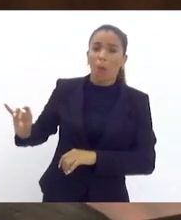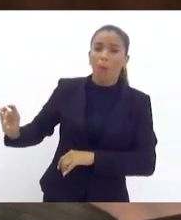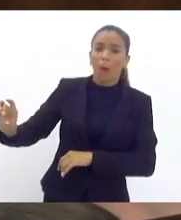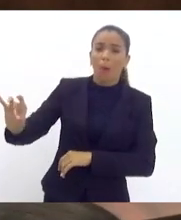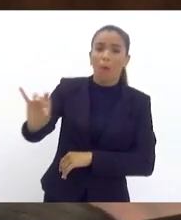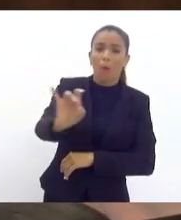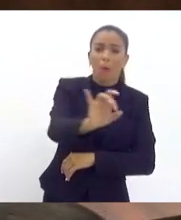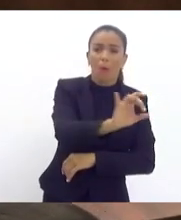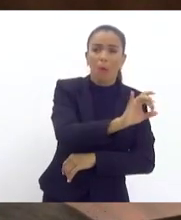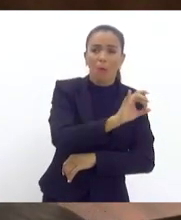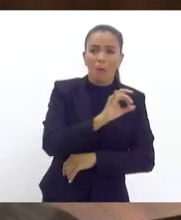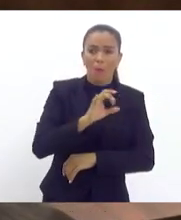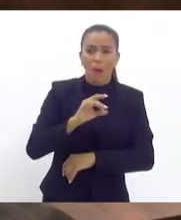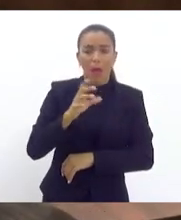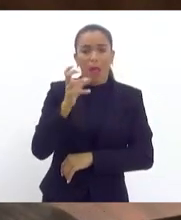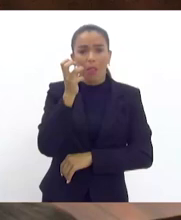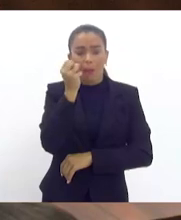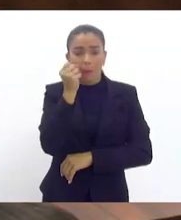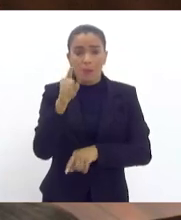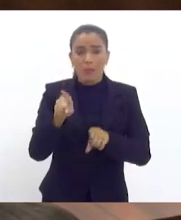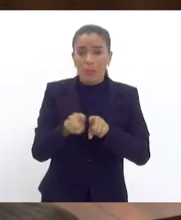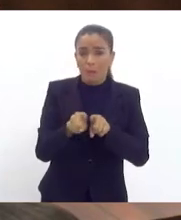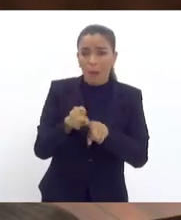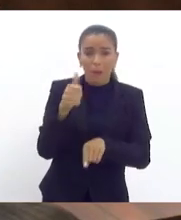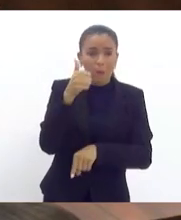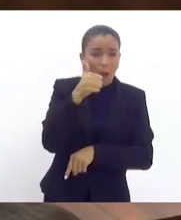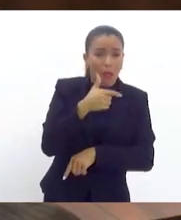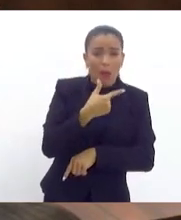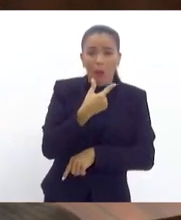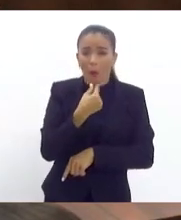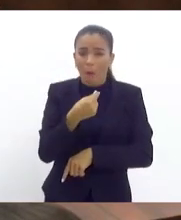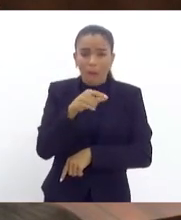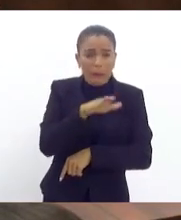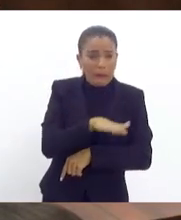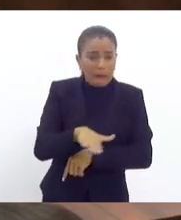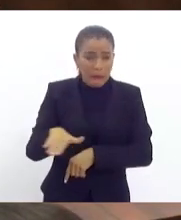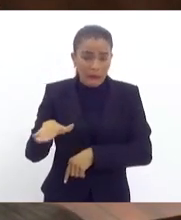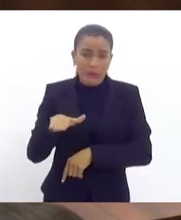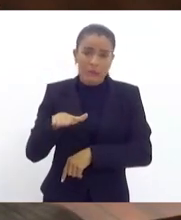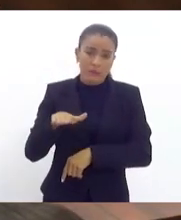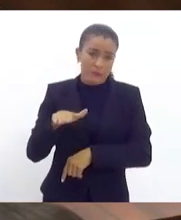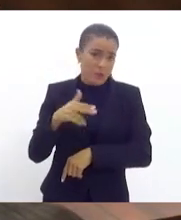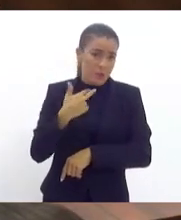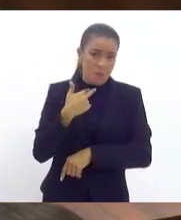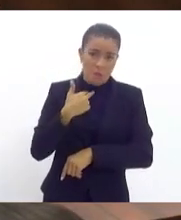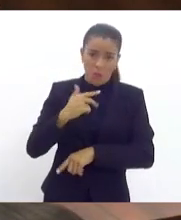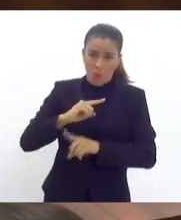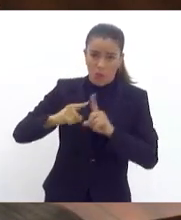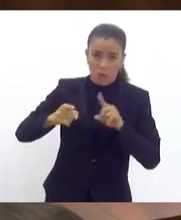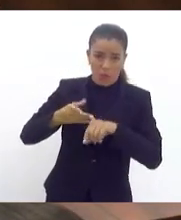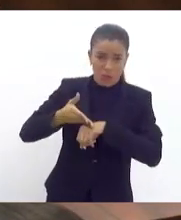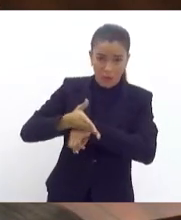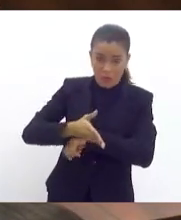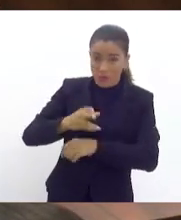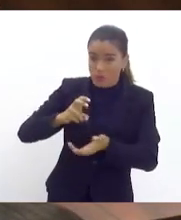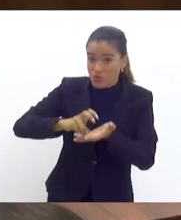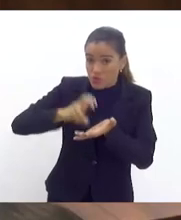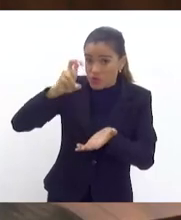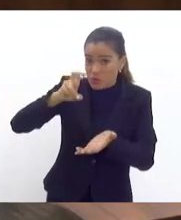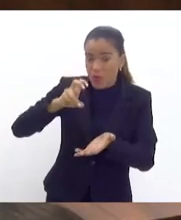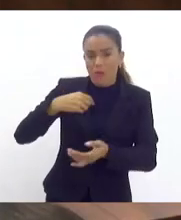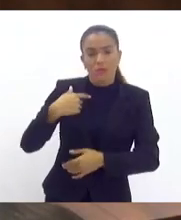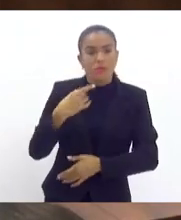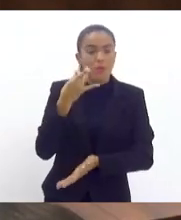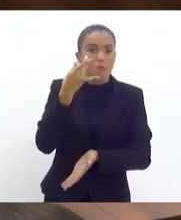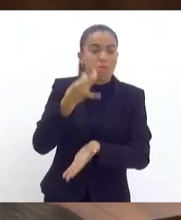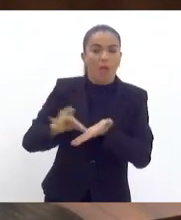lindo as senhoras e outras pessoas também não podiam entrar tá de manhã podia eu